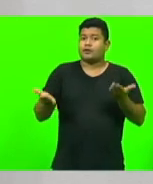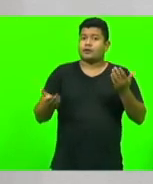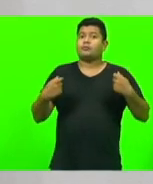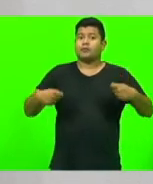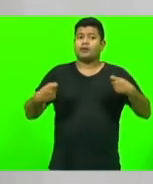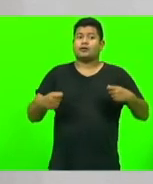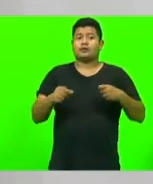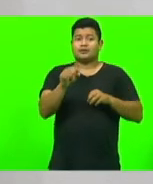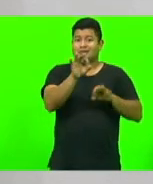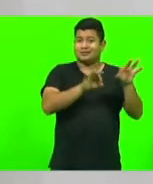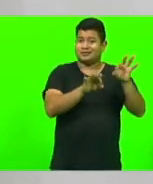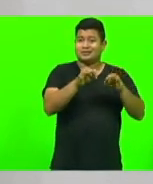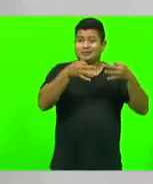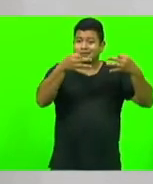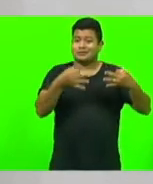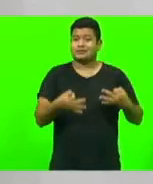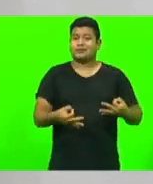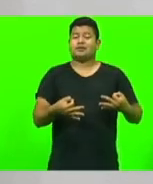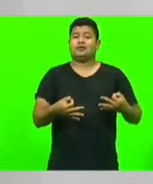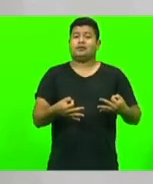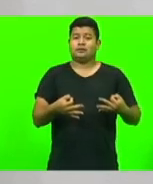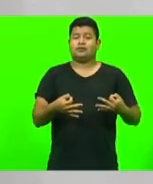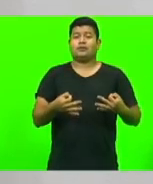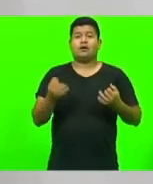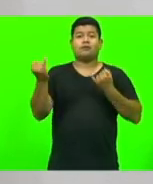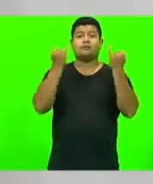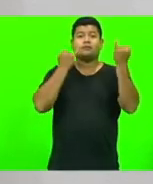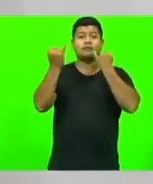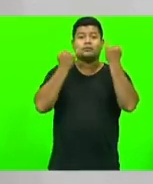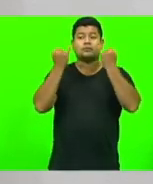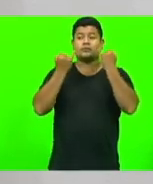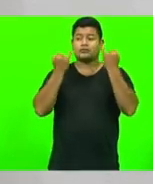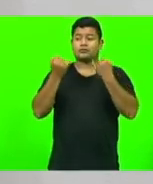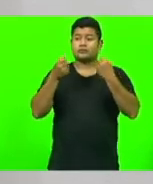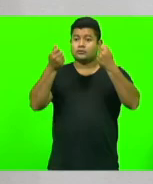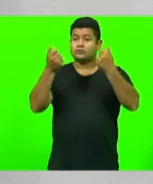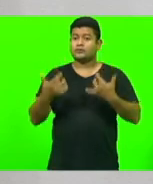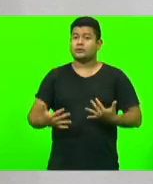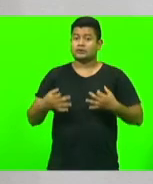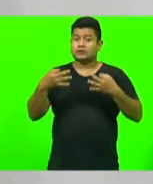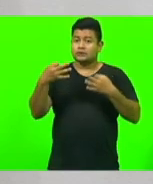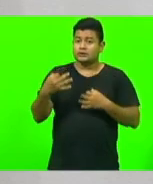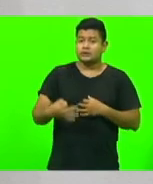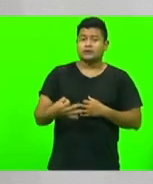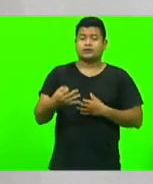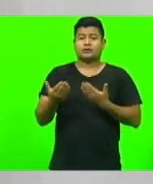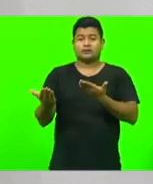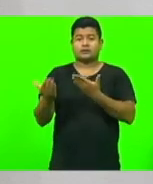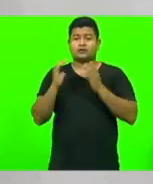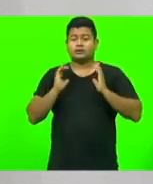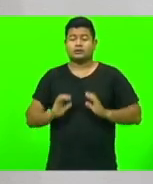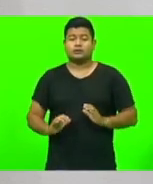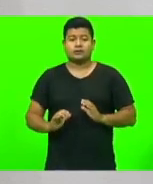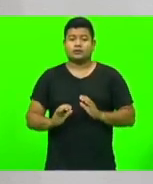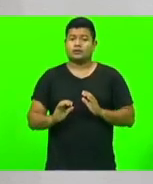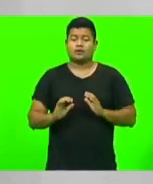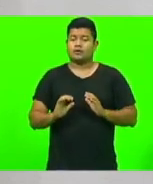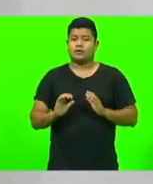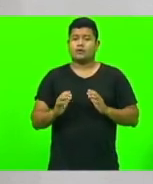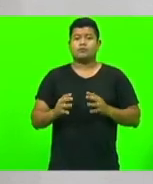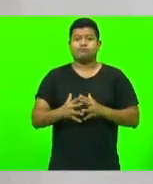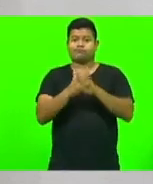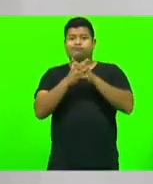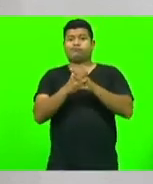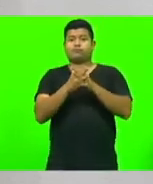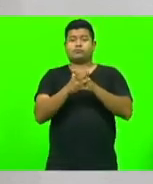aqui com outras informações que expliquem, para que o cidadão não se engane, que quando a gente